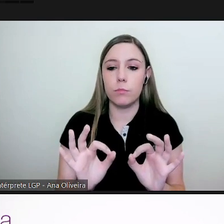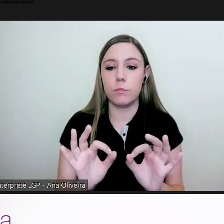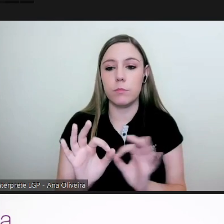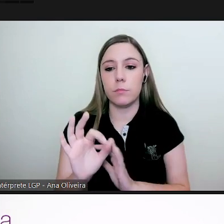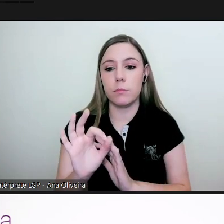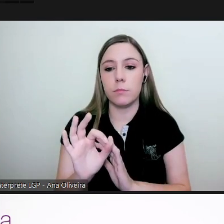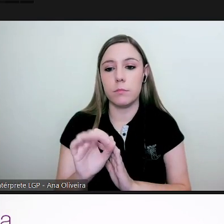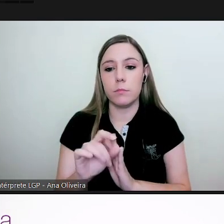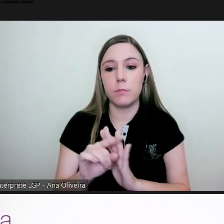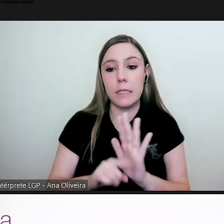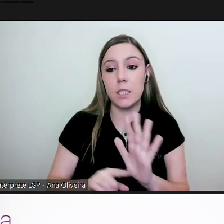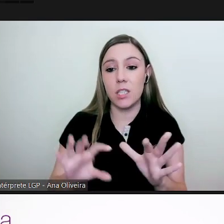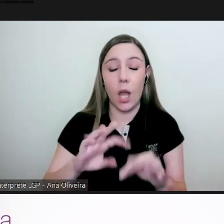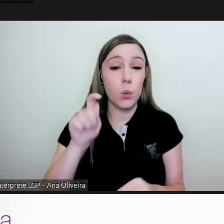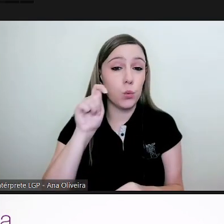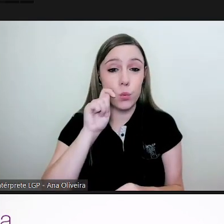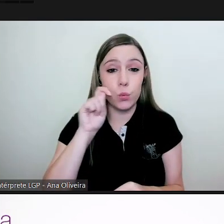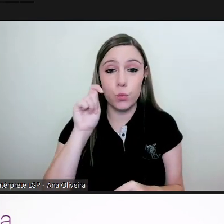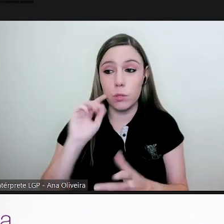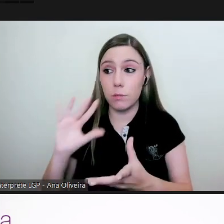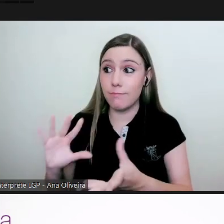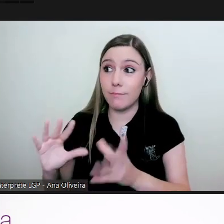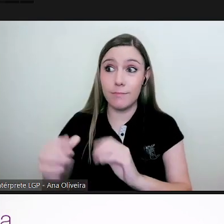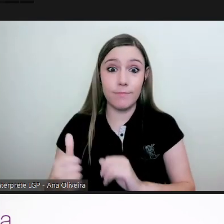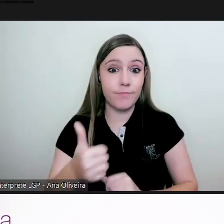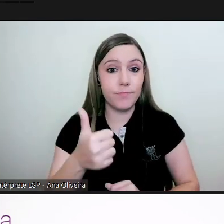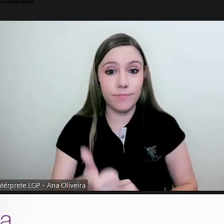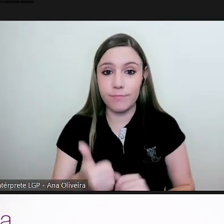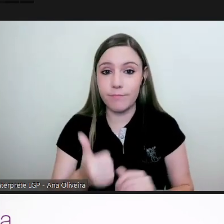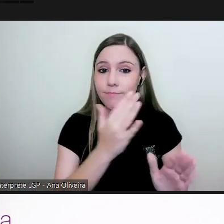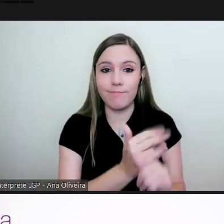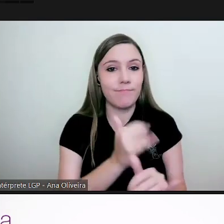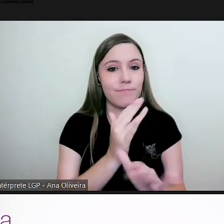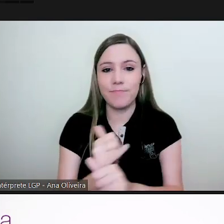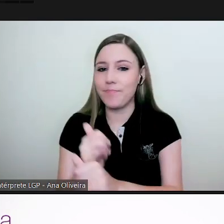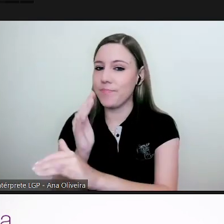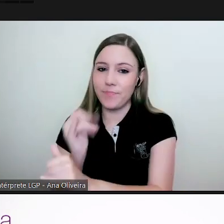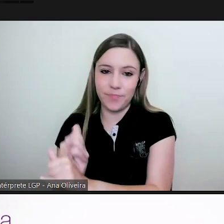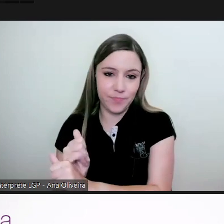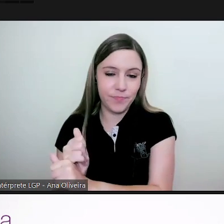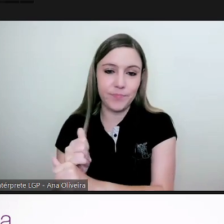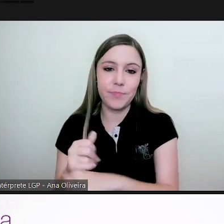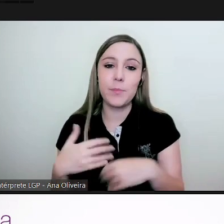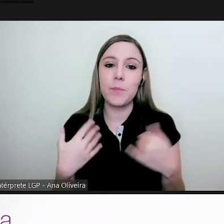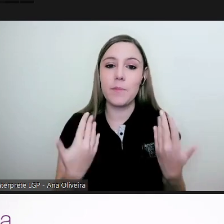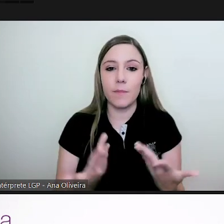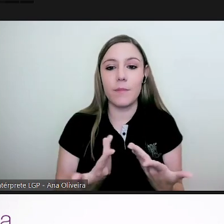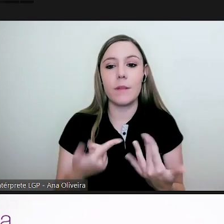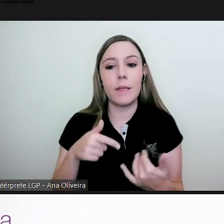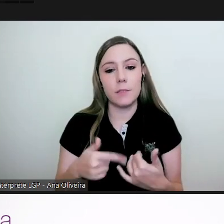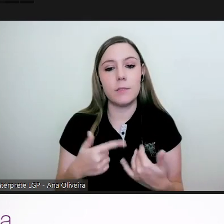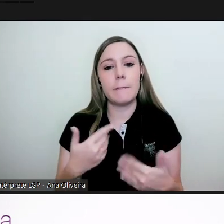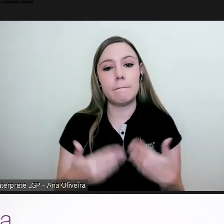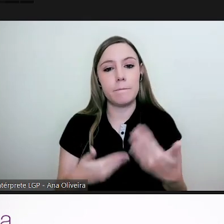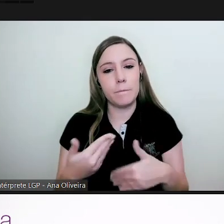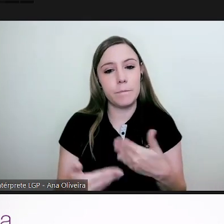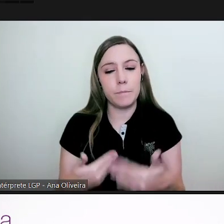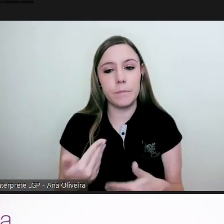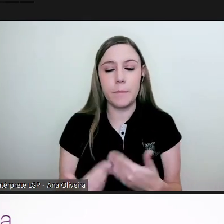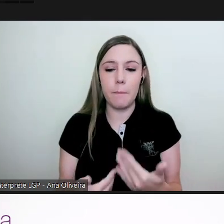de turismo sustentável, e etc, e etc, e etc. Portanto, é um passo de cada vez